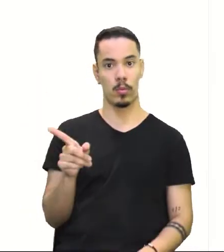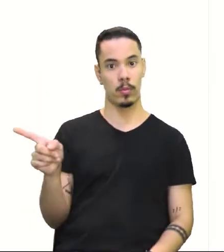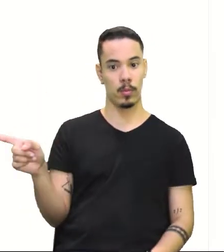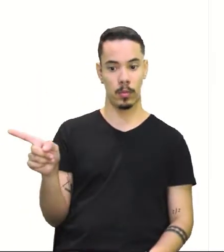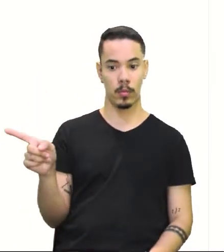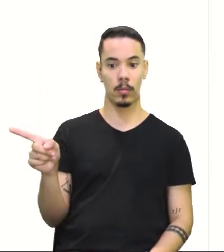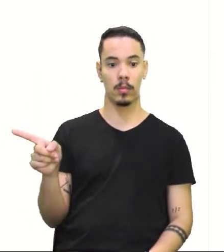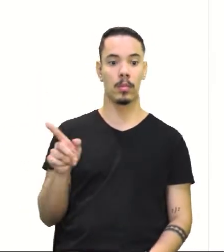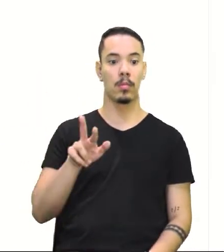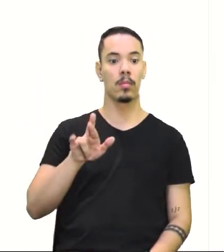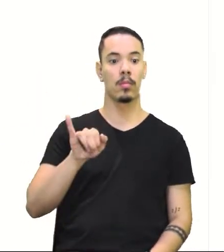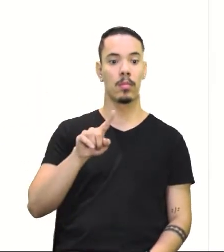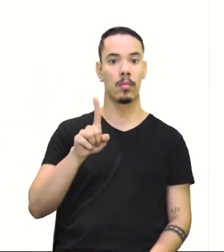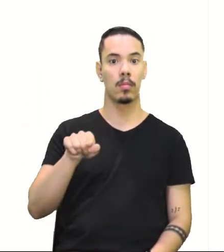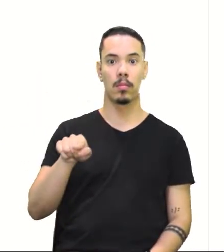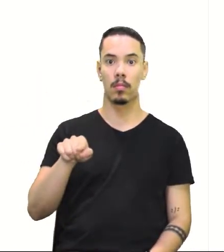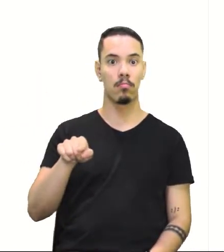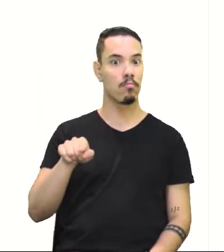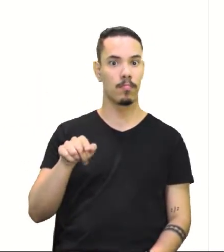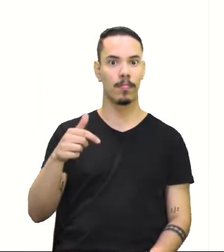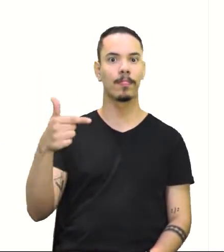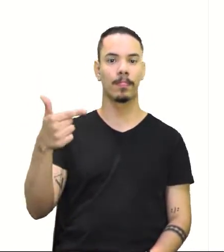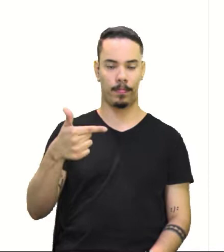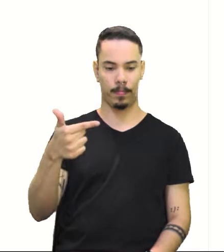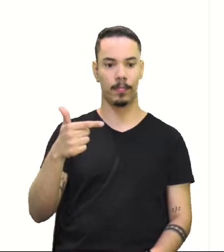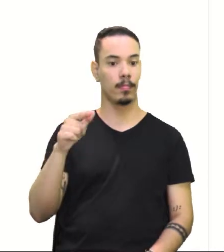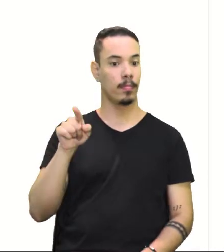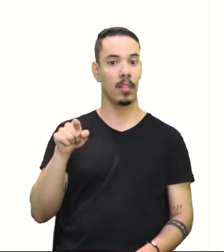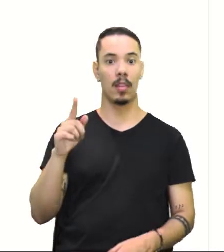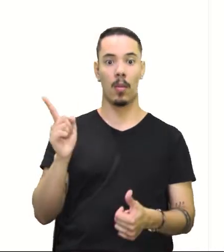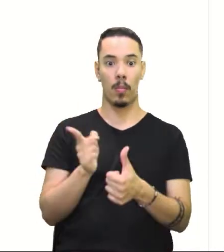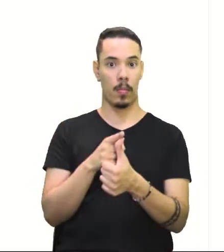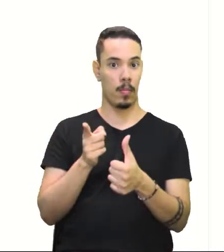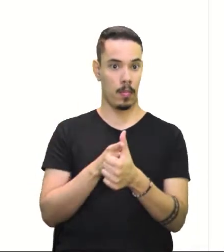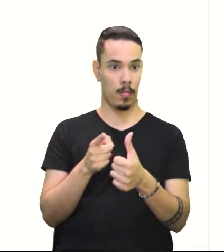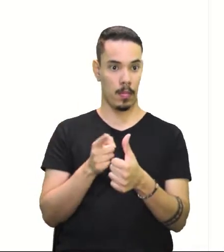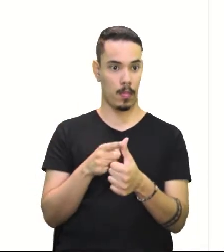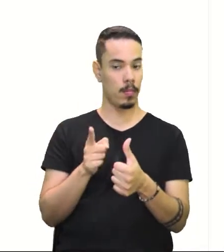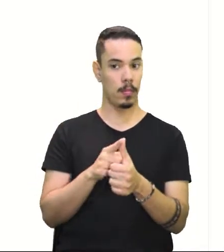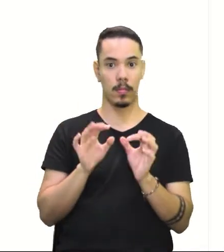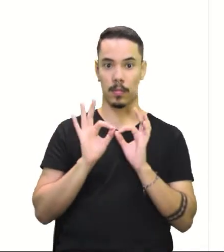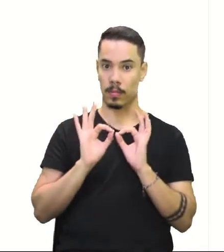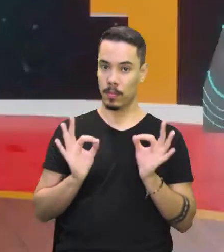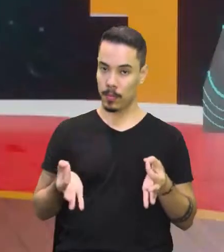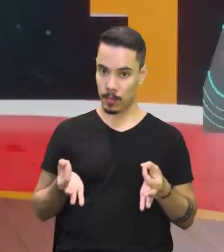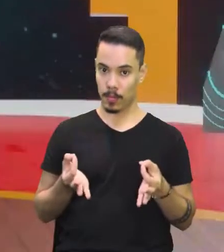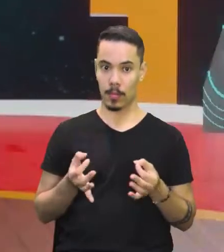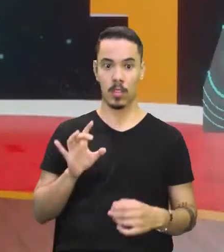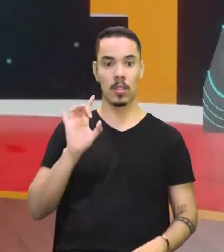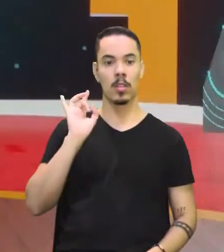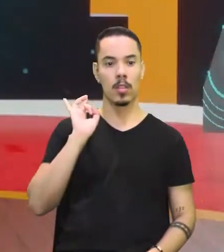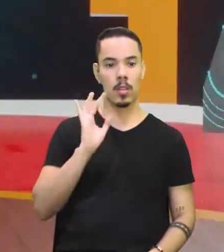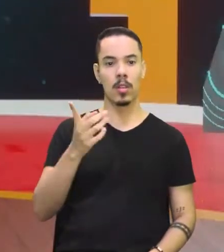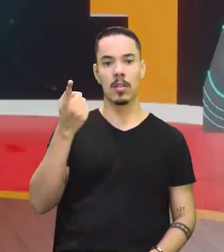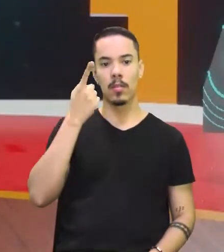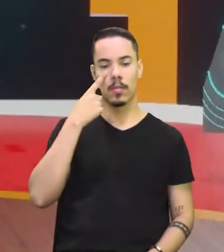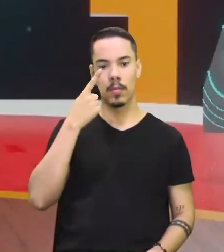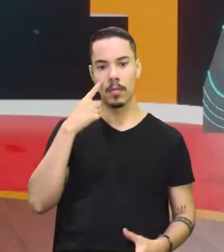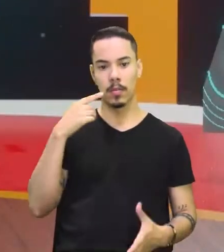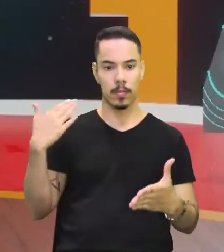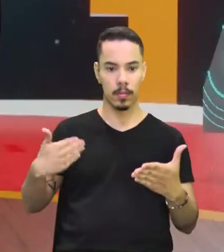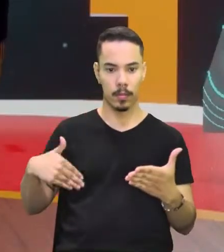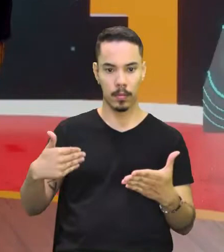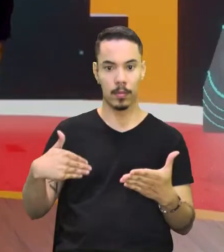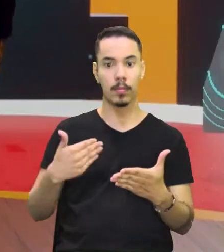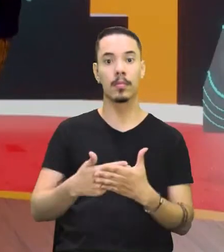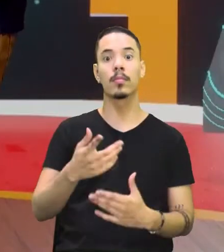nossa raiz, esse é o primeiro passo, tá? Então é muito simples, tá, galera? É só pegar o caminho aqui, rumo com a gente.